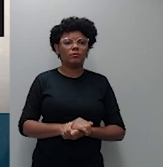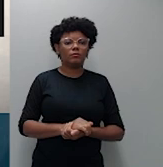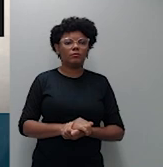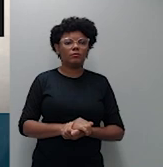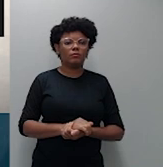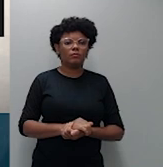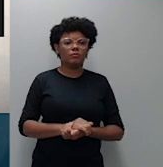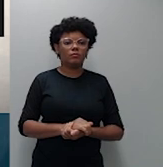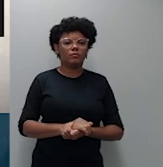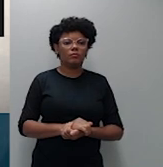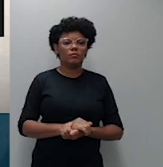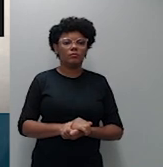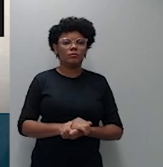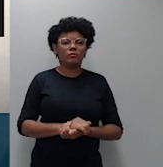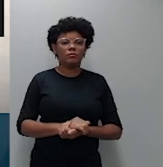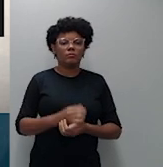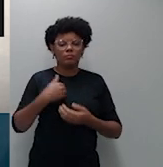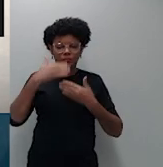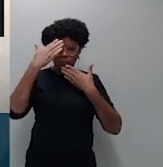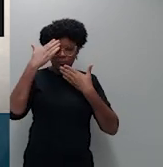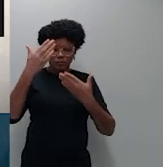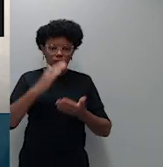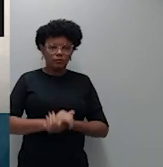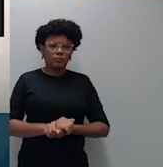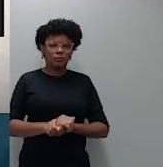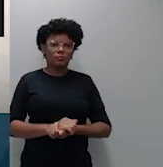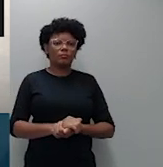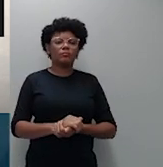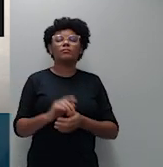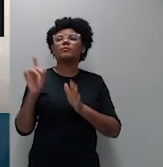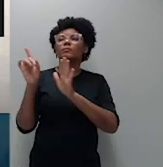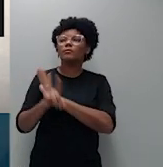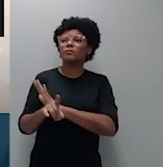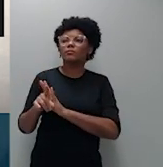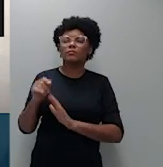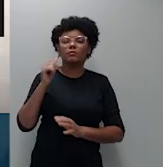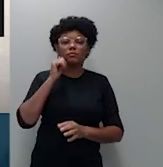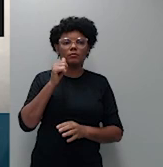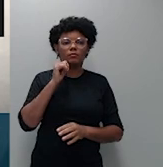verdade Ministro Marcos como vai a ministra Maria Isabel gallotti